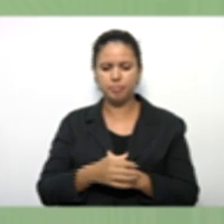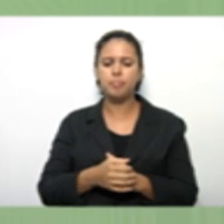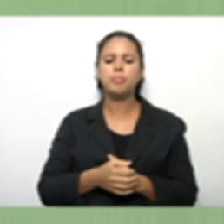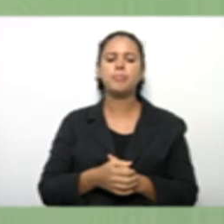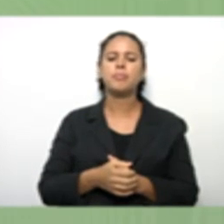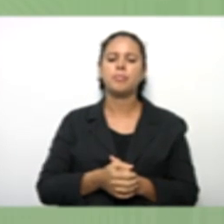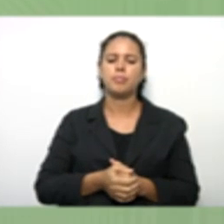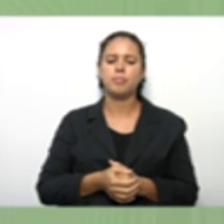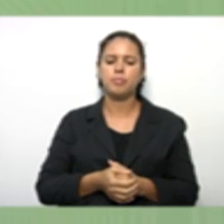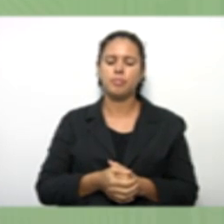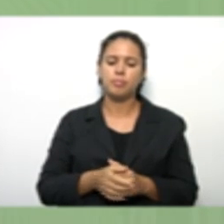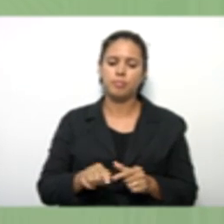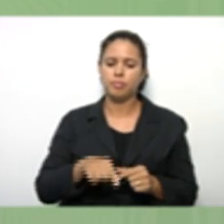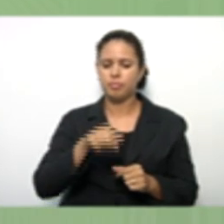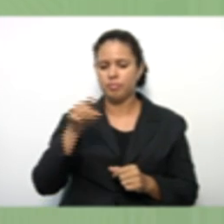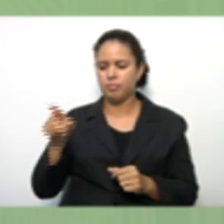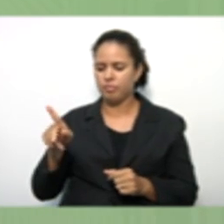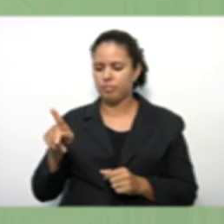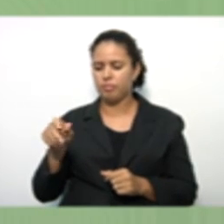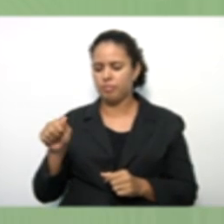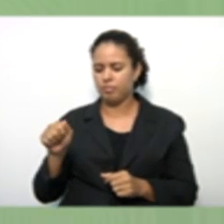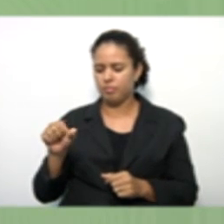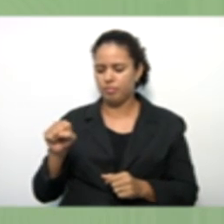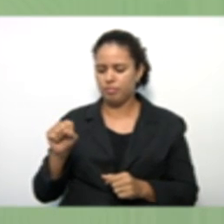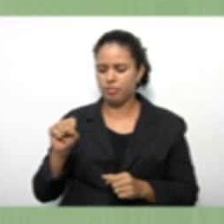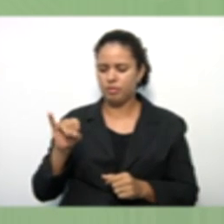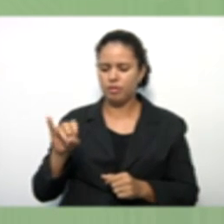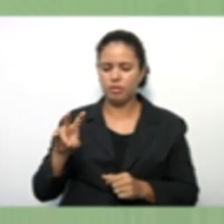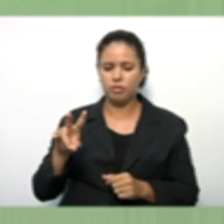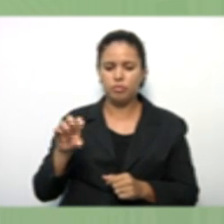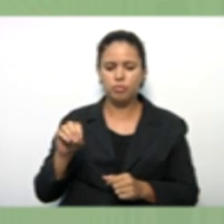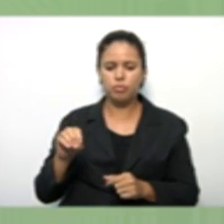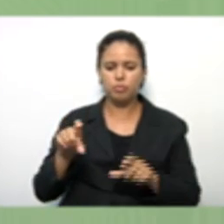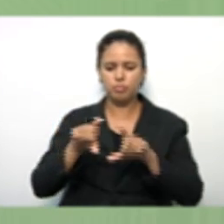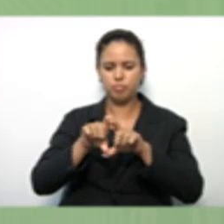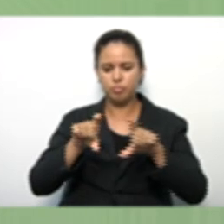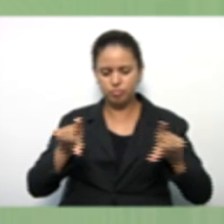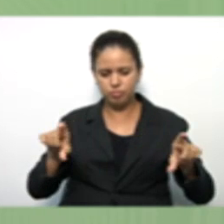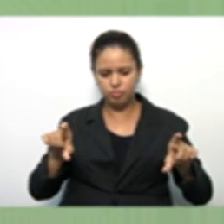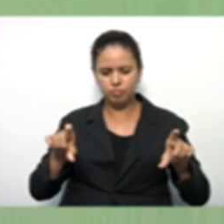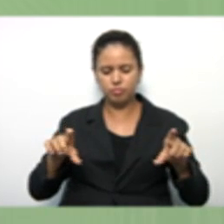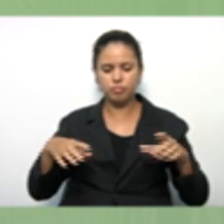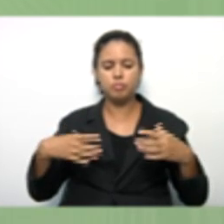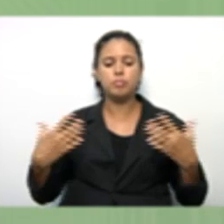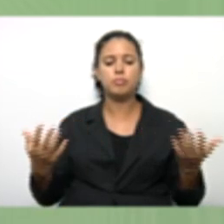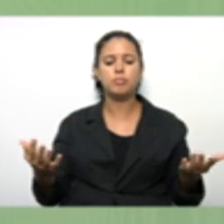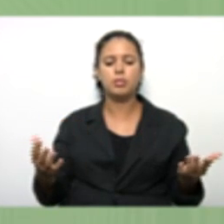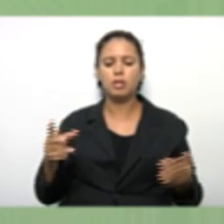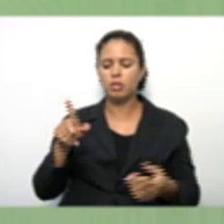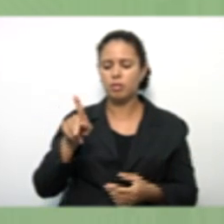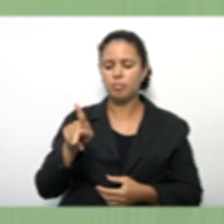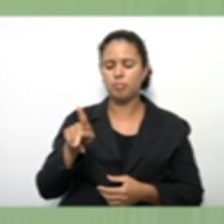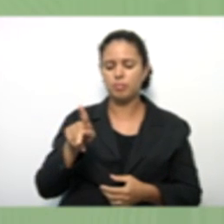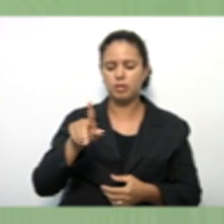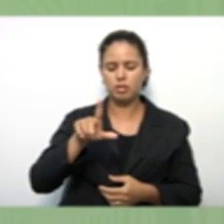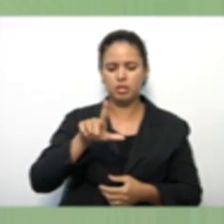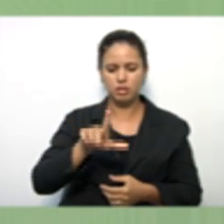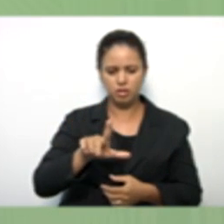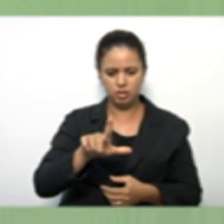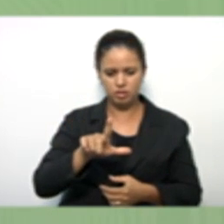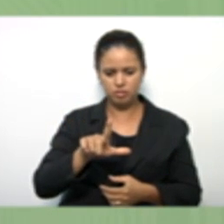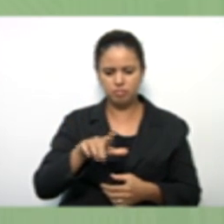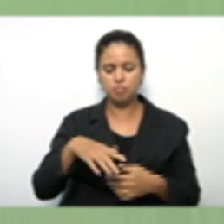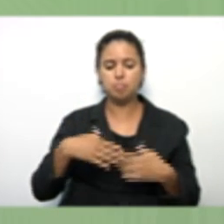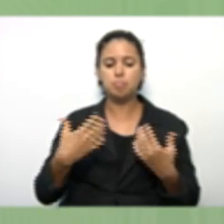Portanto, o passivo, a soma dos fornecedores mais salários, ficou 20 mil. 20 mil. Então, qual é o meu PL? PL, né, a